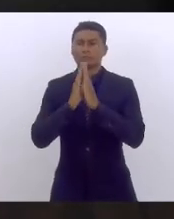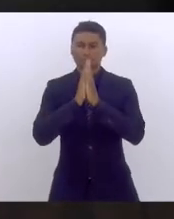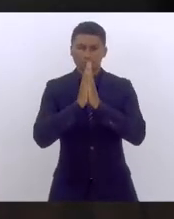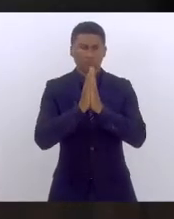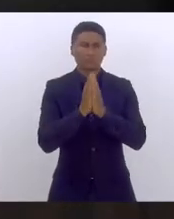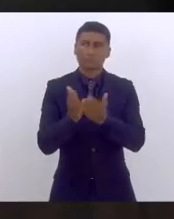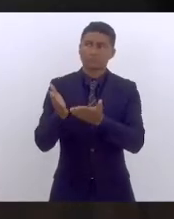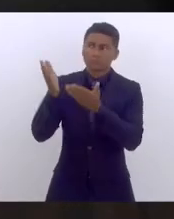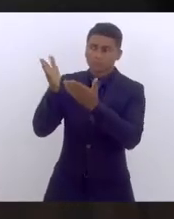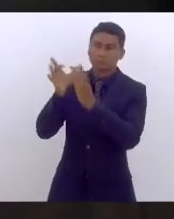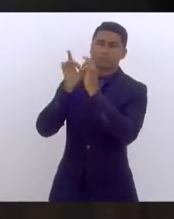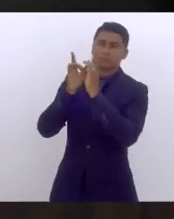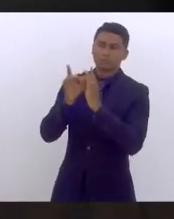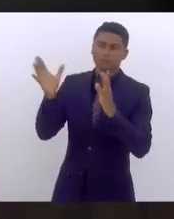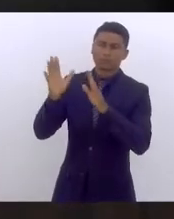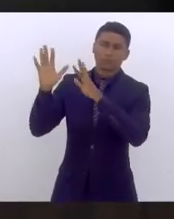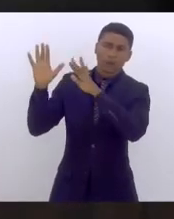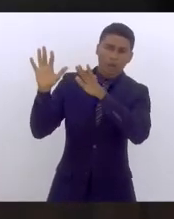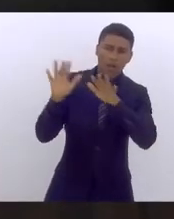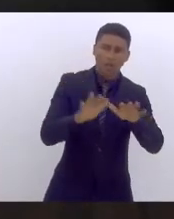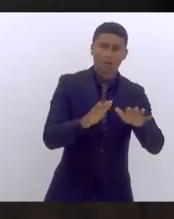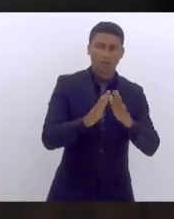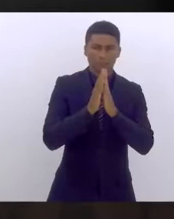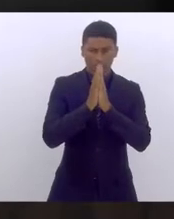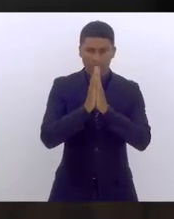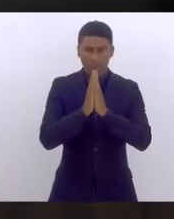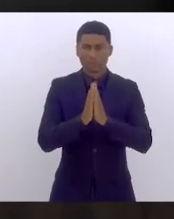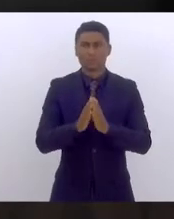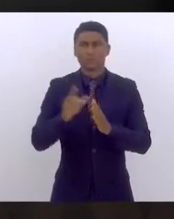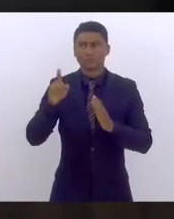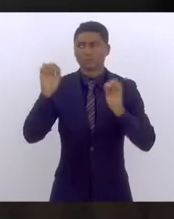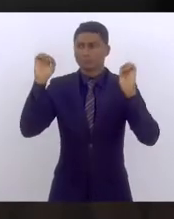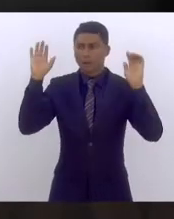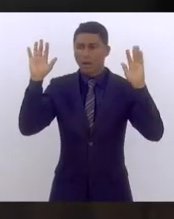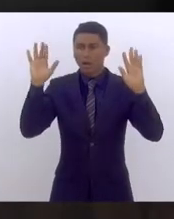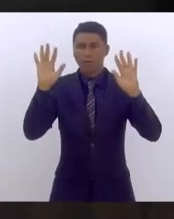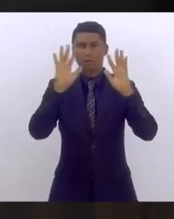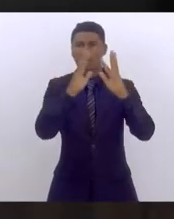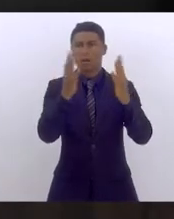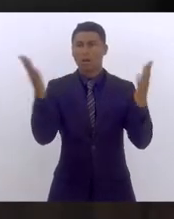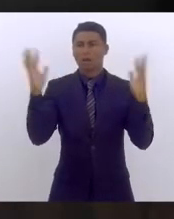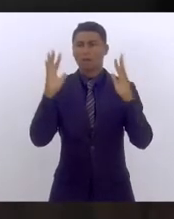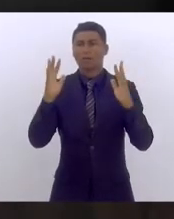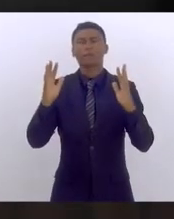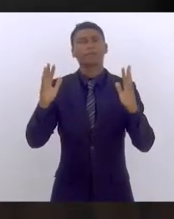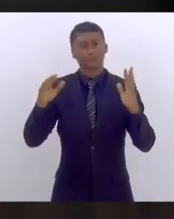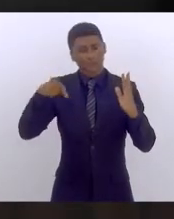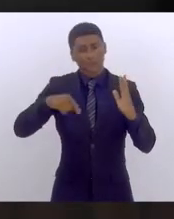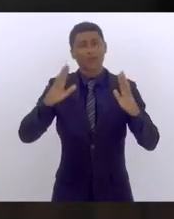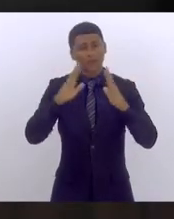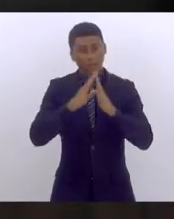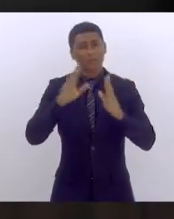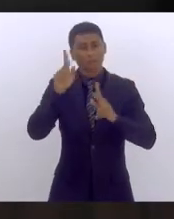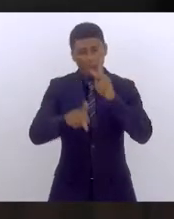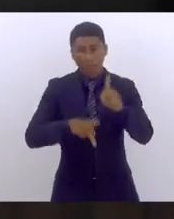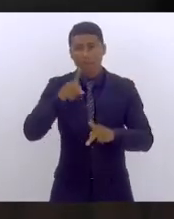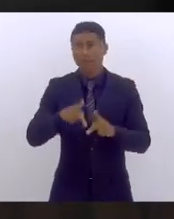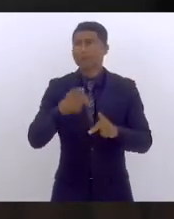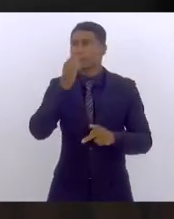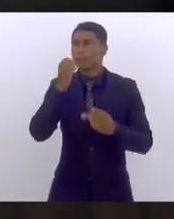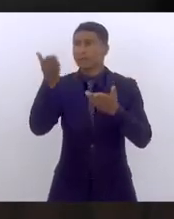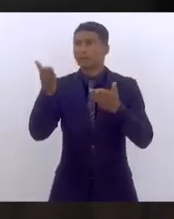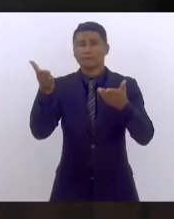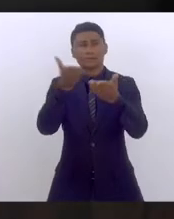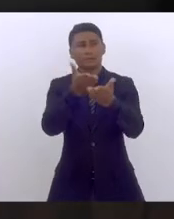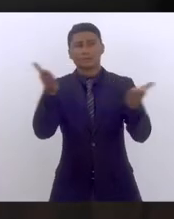favor, liberar a entrada deles, tá bom? Vamos encher a galeria, aqui é a Casa do Povo. Eu gosto de ver gente na galeria. Sejam muito bem-vindos.